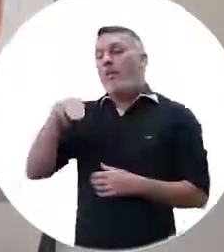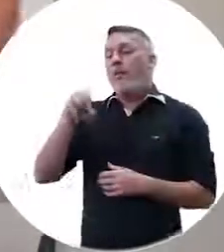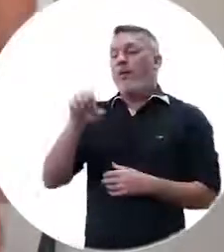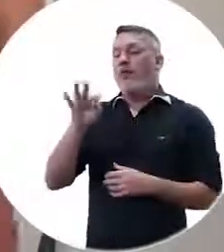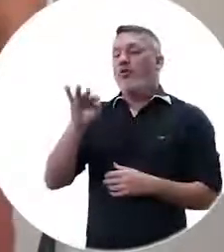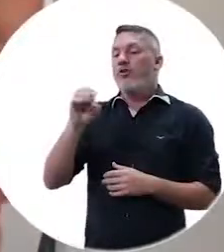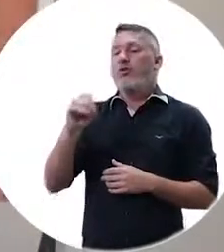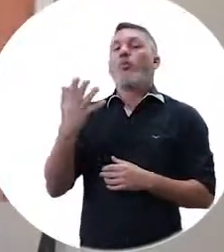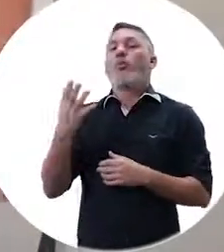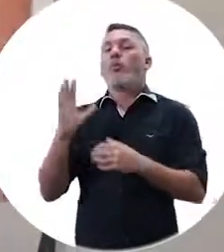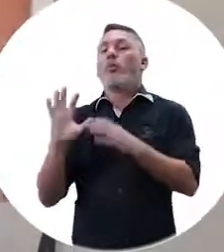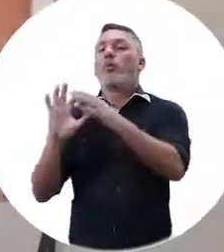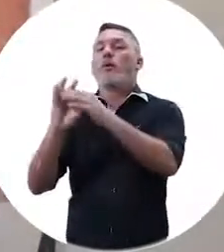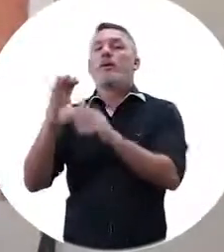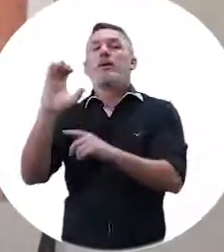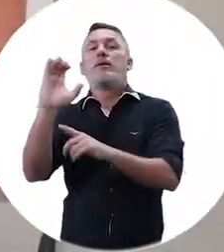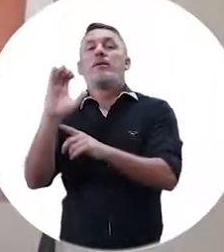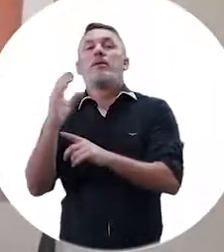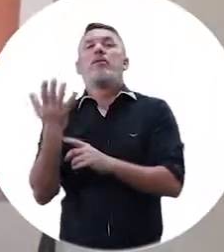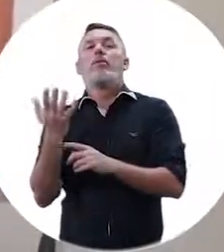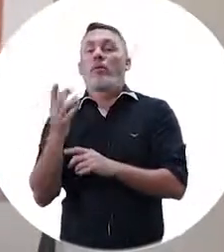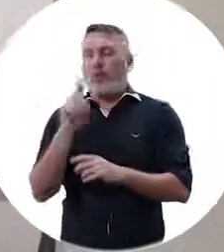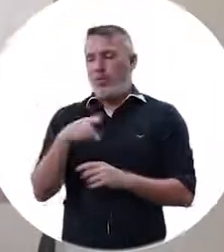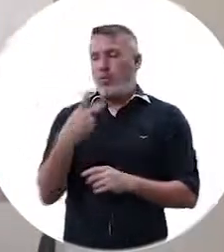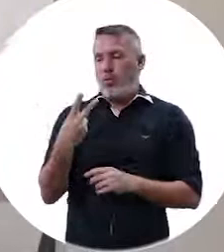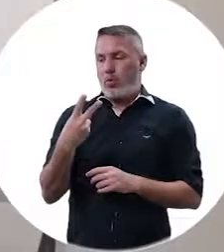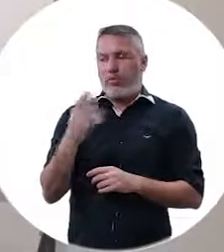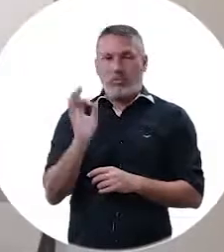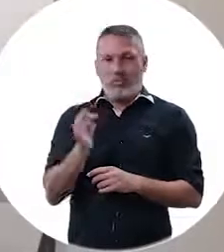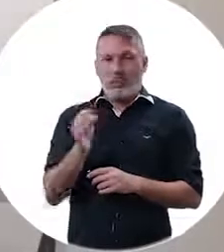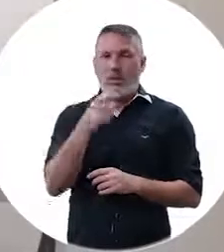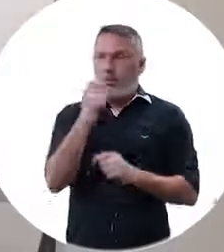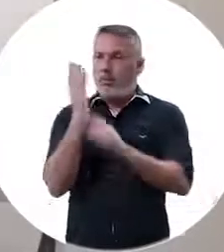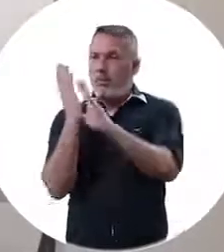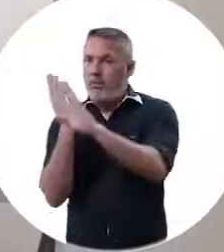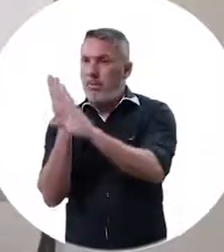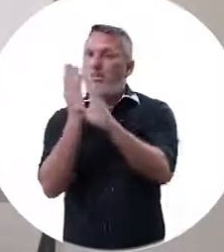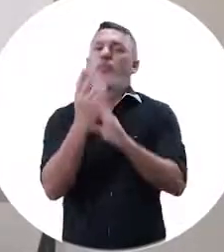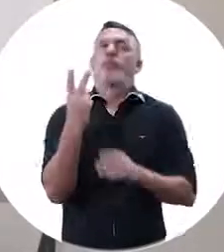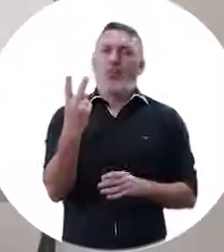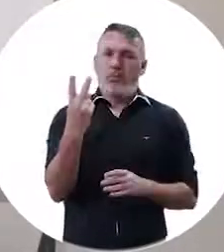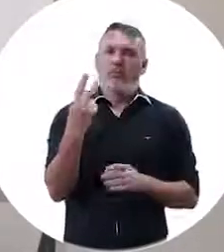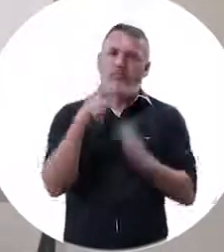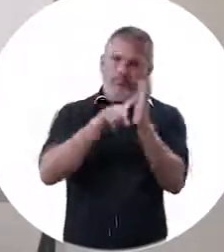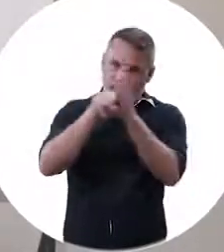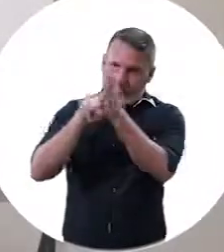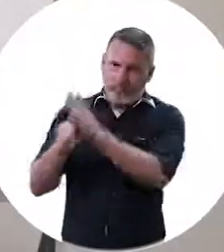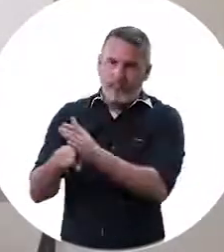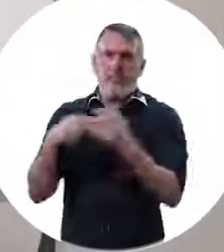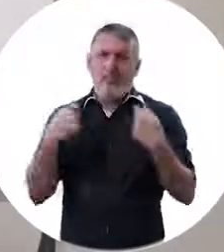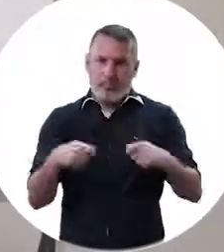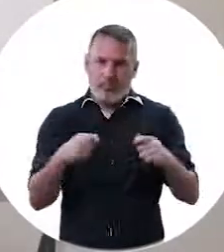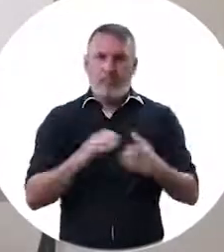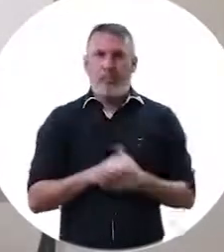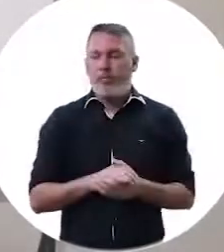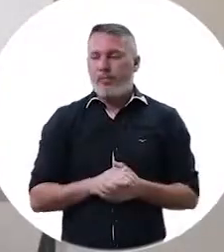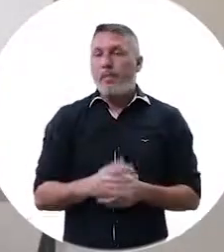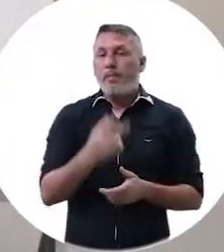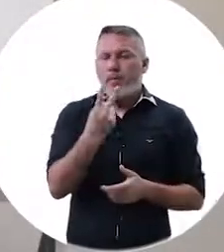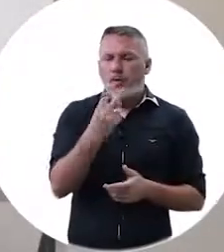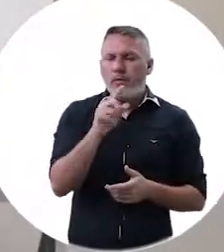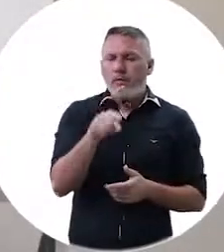Os metils estão em quais carbonos? No 2, não é verdade? Então, identifica os 2.